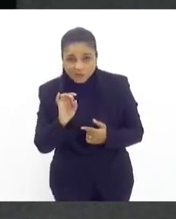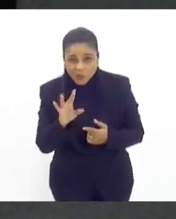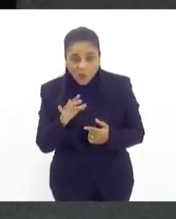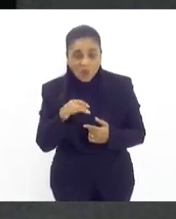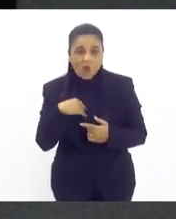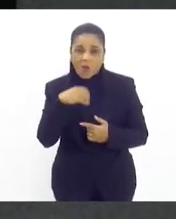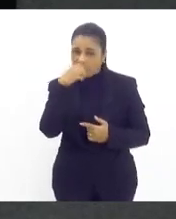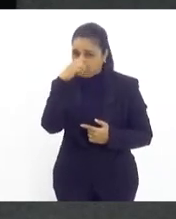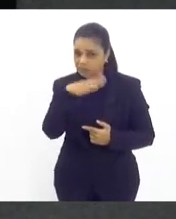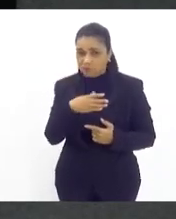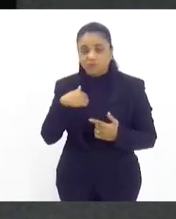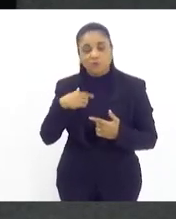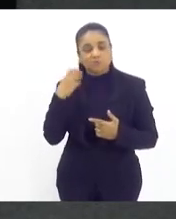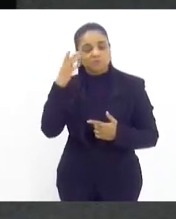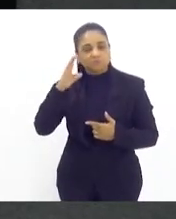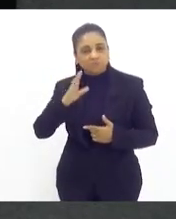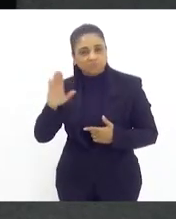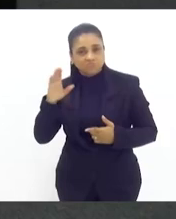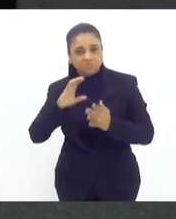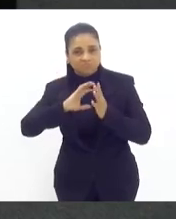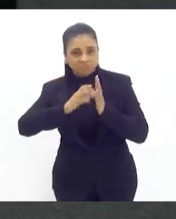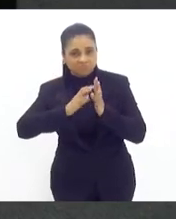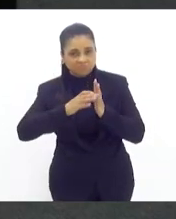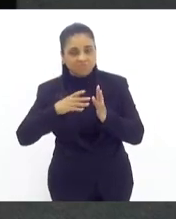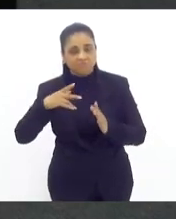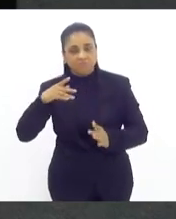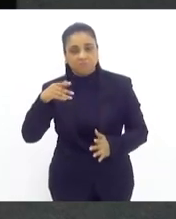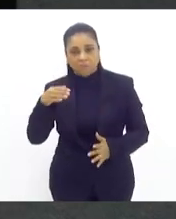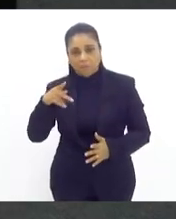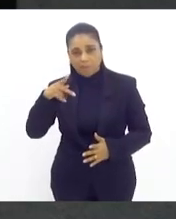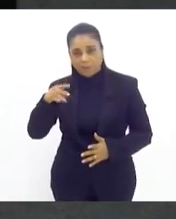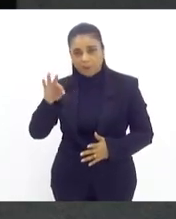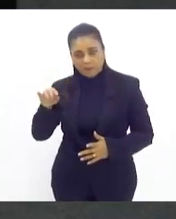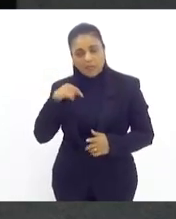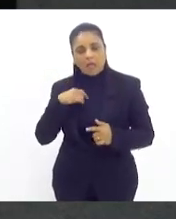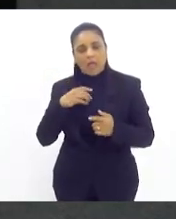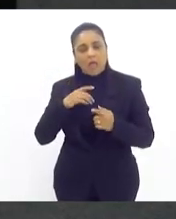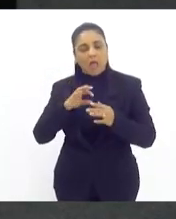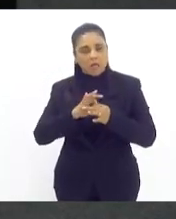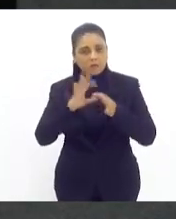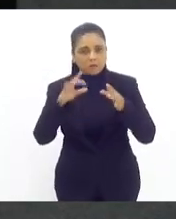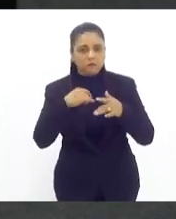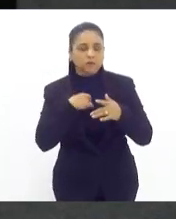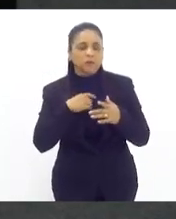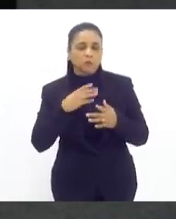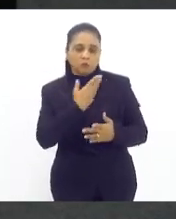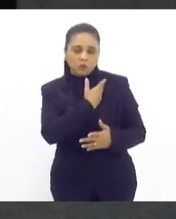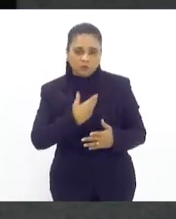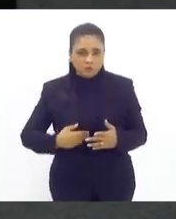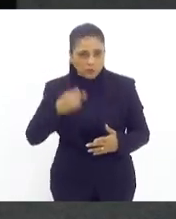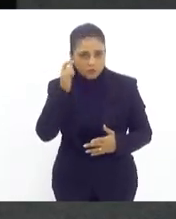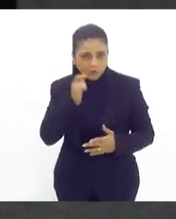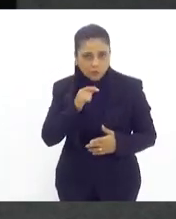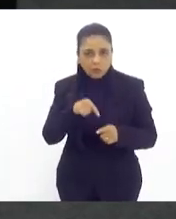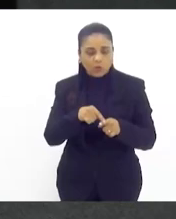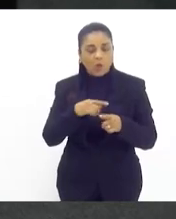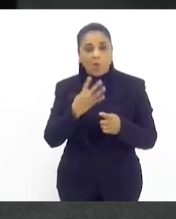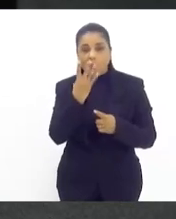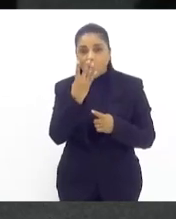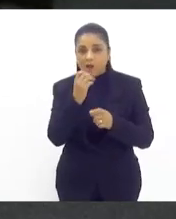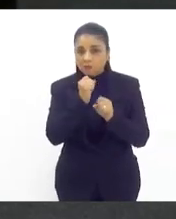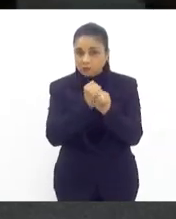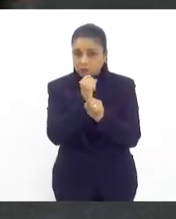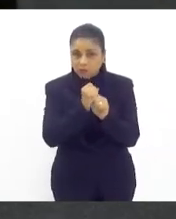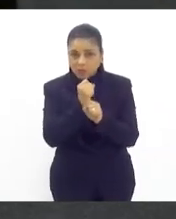nós a bancada do PT temos um PL que autoriza o governador a reajustar o salário mínimo regional congelado há quatro anos